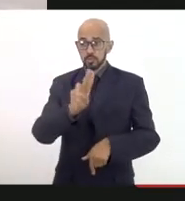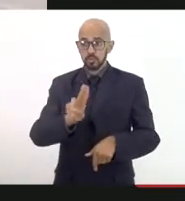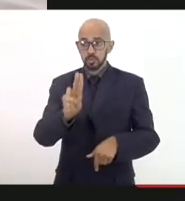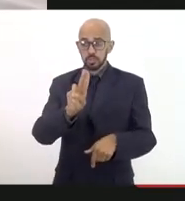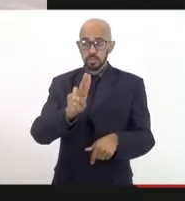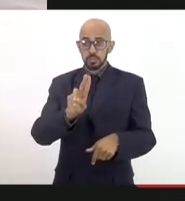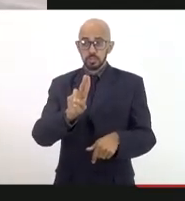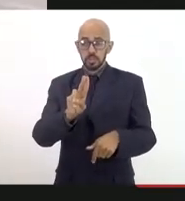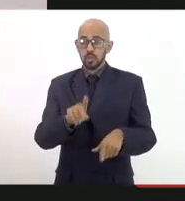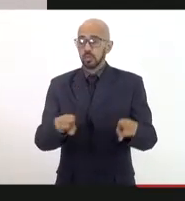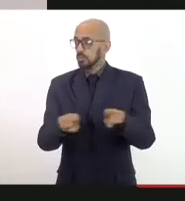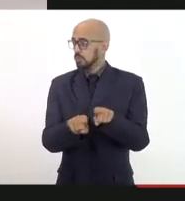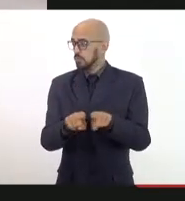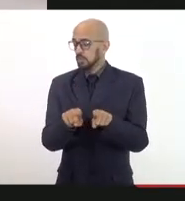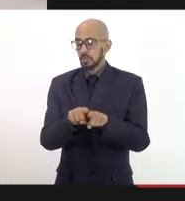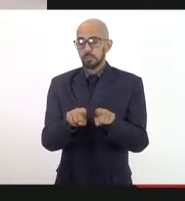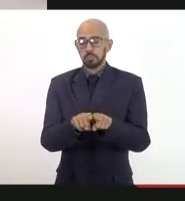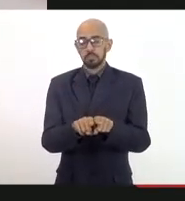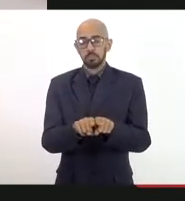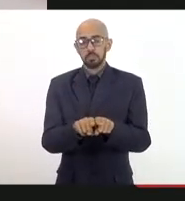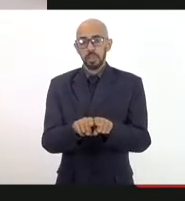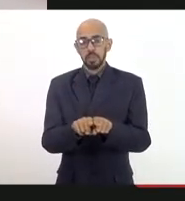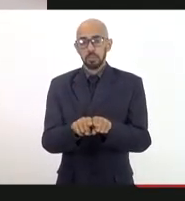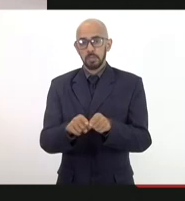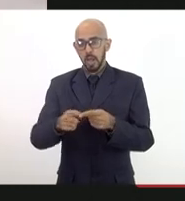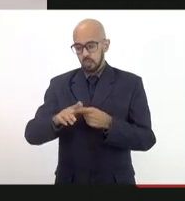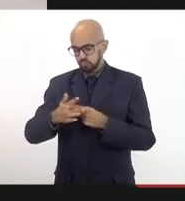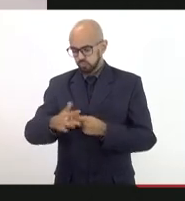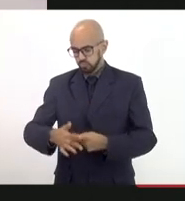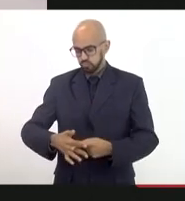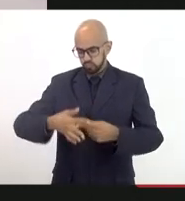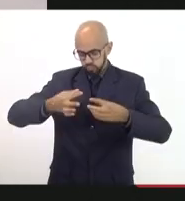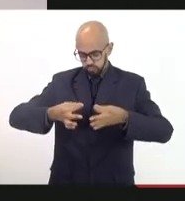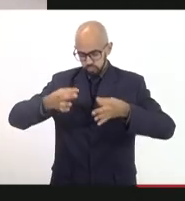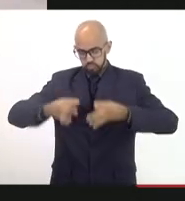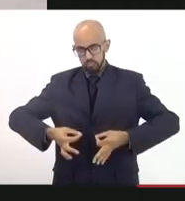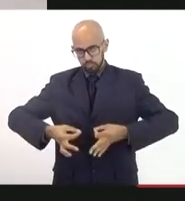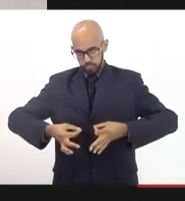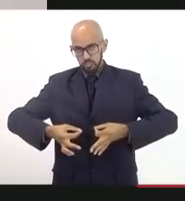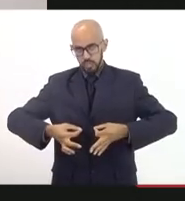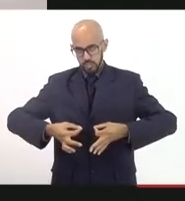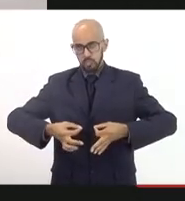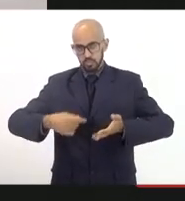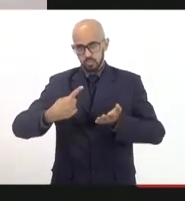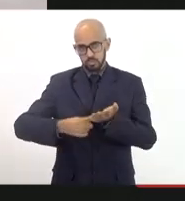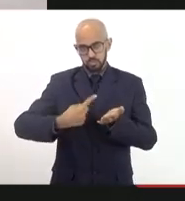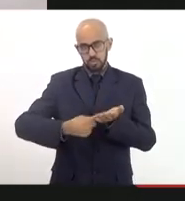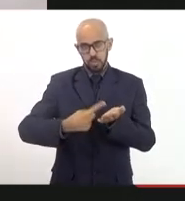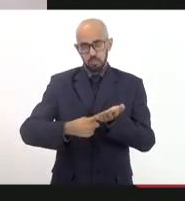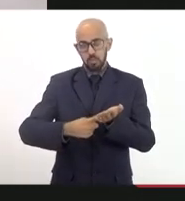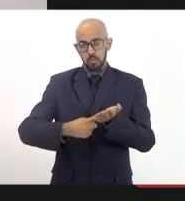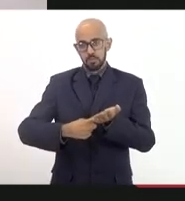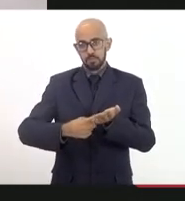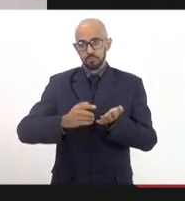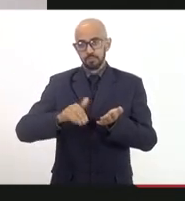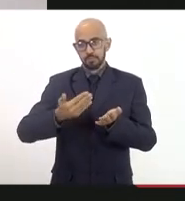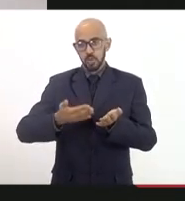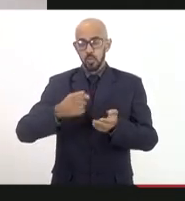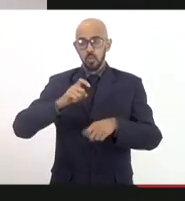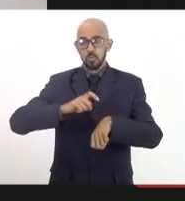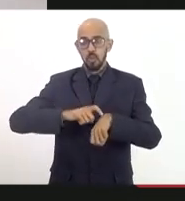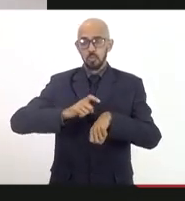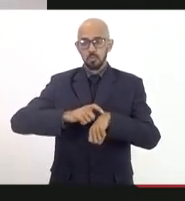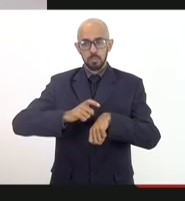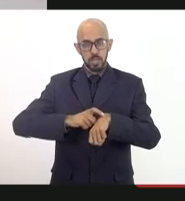e para a configuração exata do termo. Então, a fase, né, as